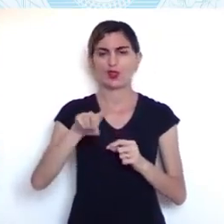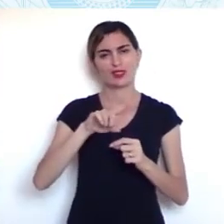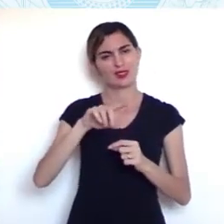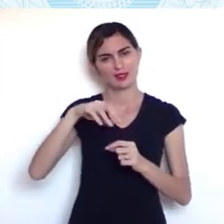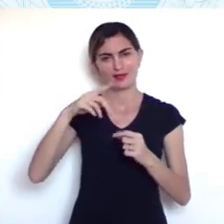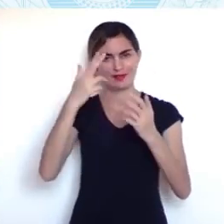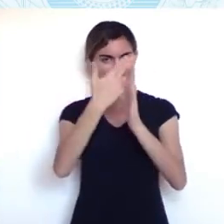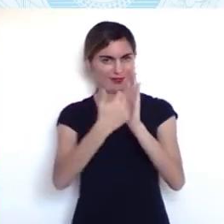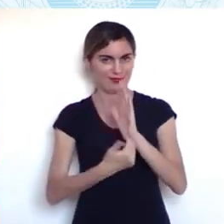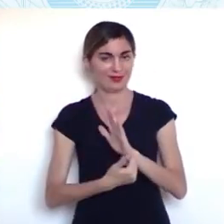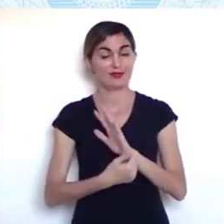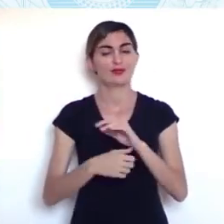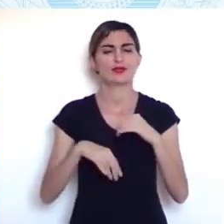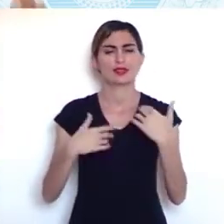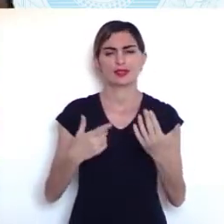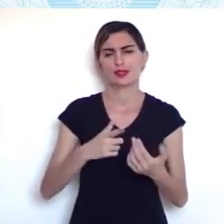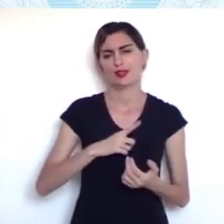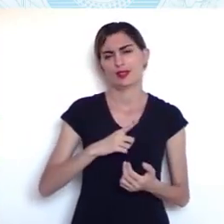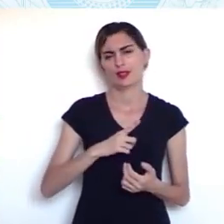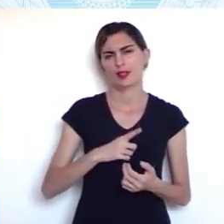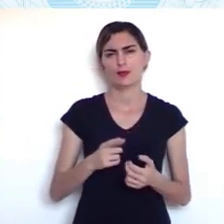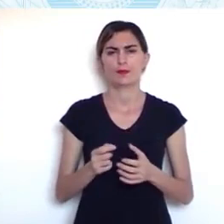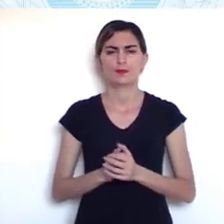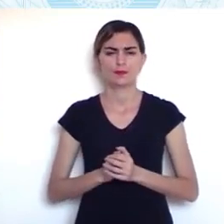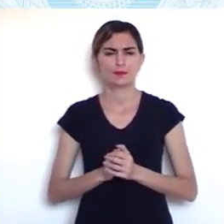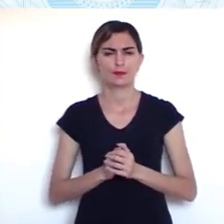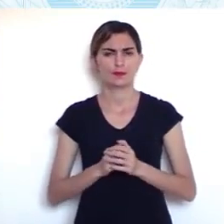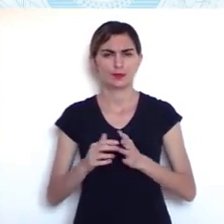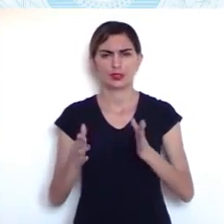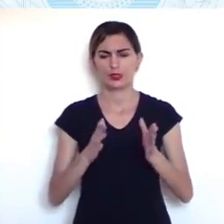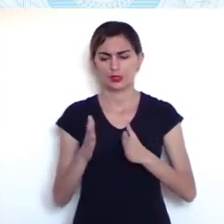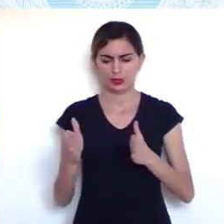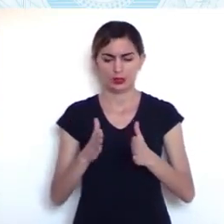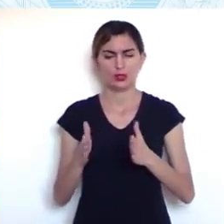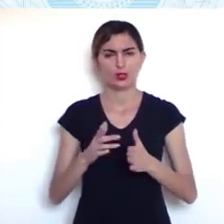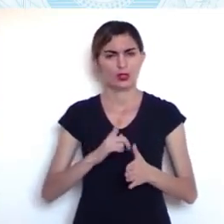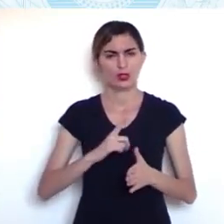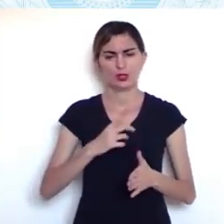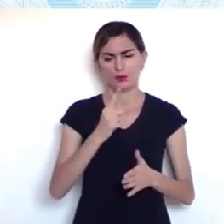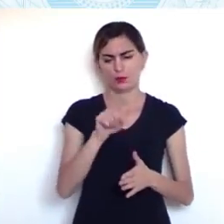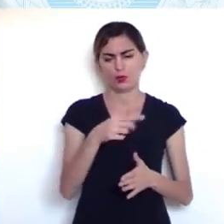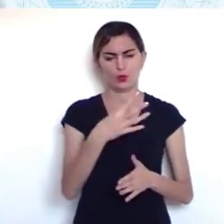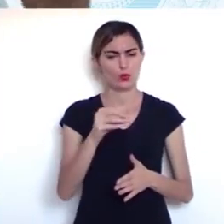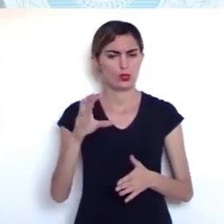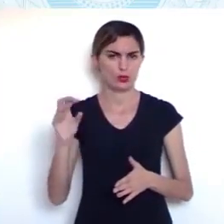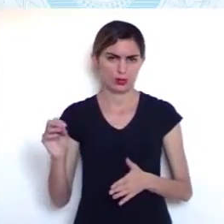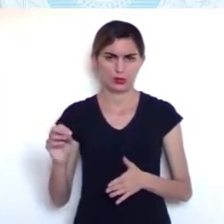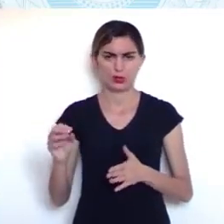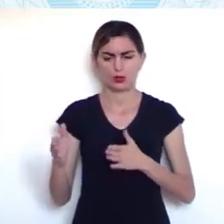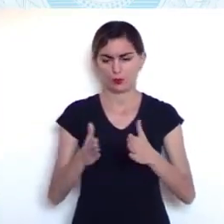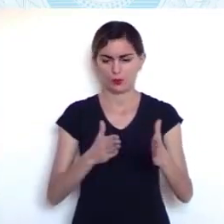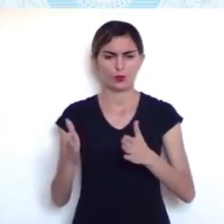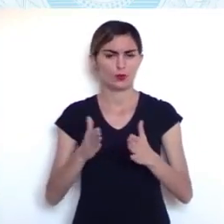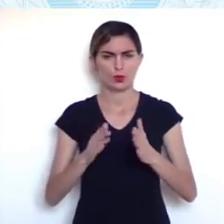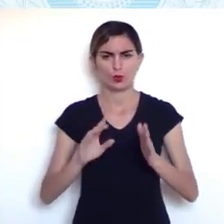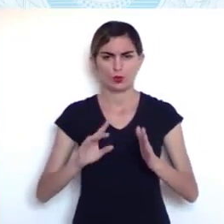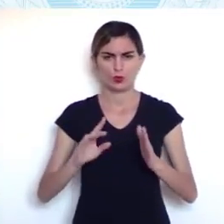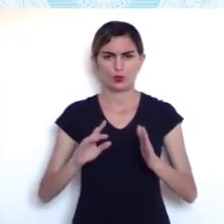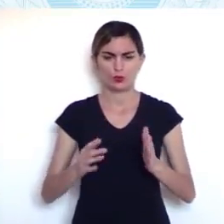Então a gente temos aí, nós temos o 400, que é o auge